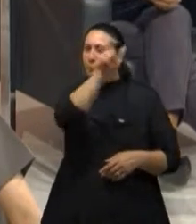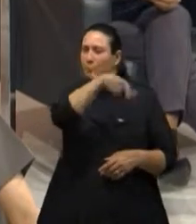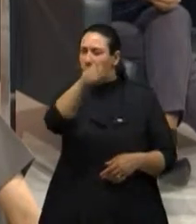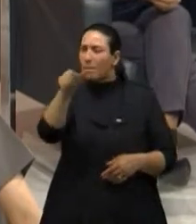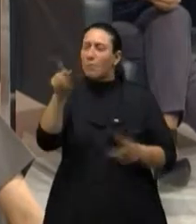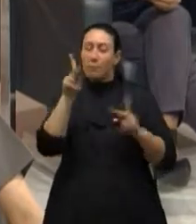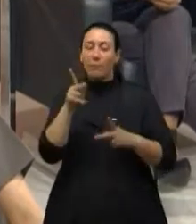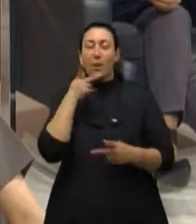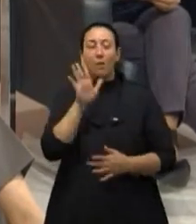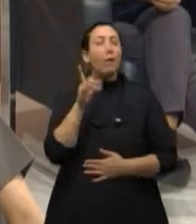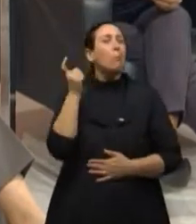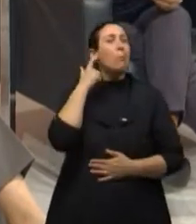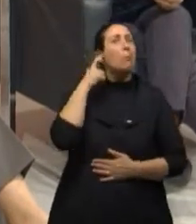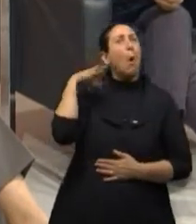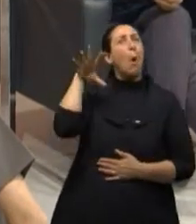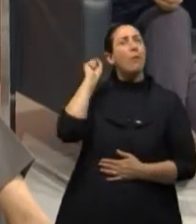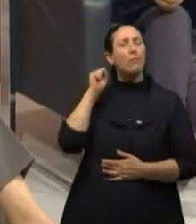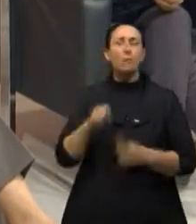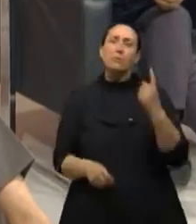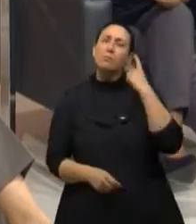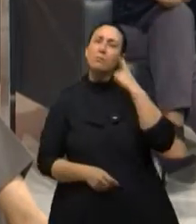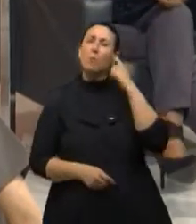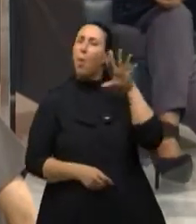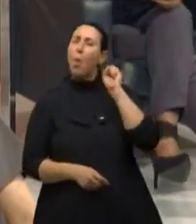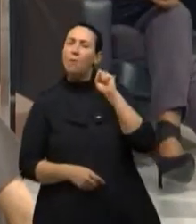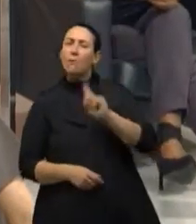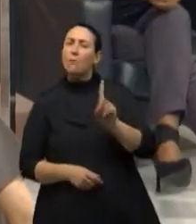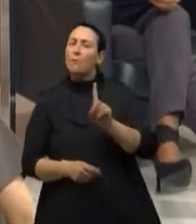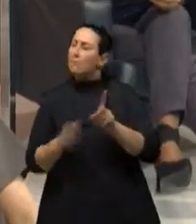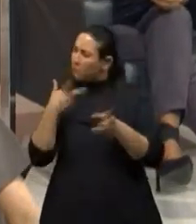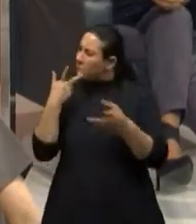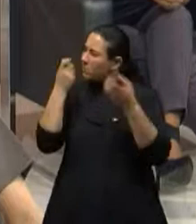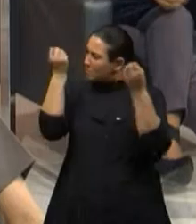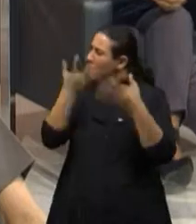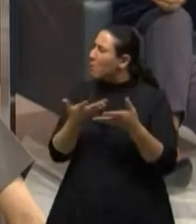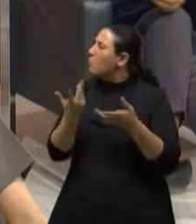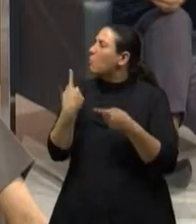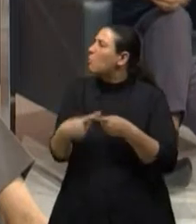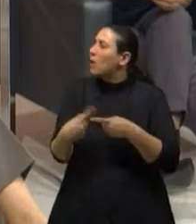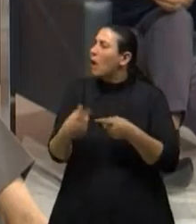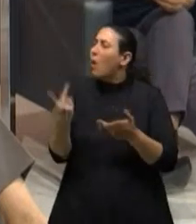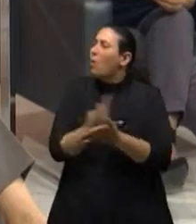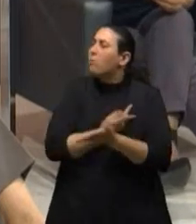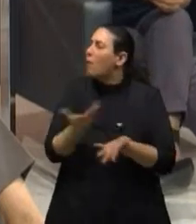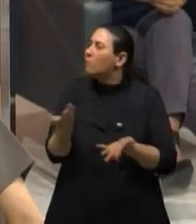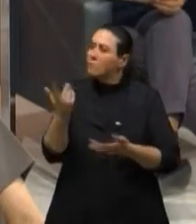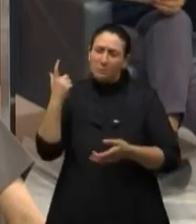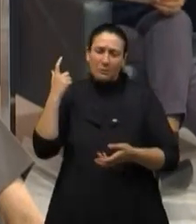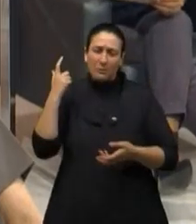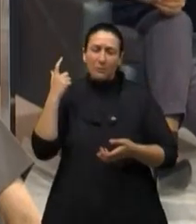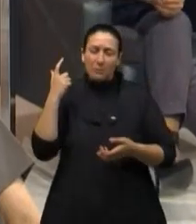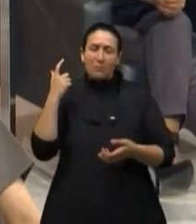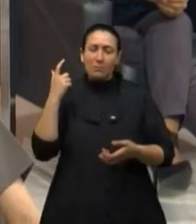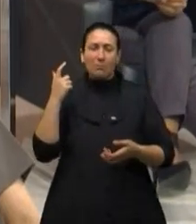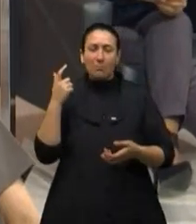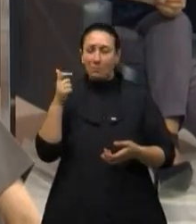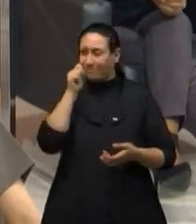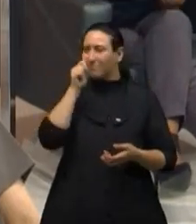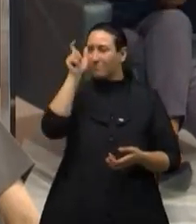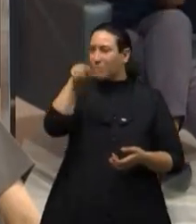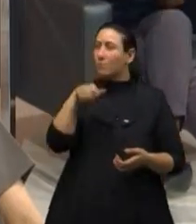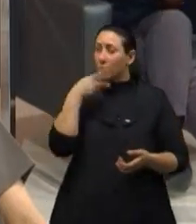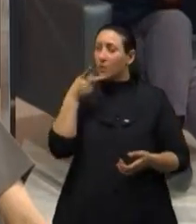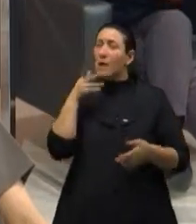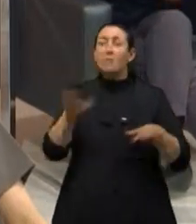num lado houve melhor e no outro pior Fala fala deste lado mu quando fala do era uma era uma uma moça e ela